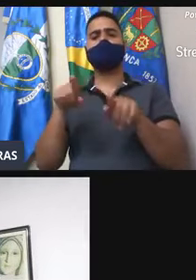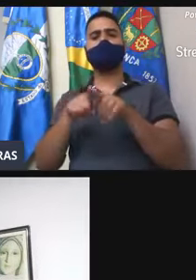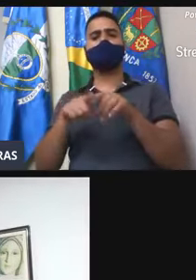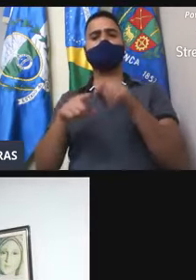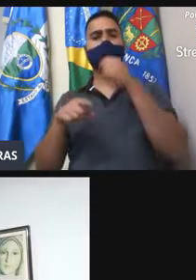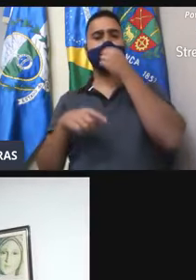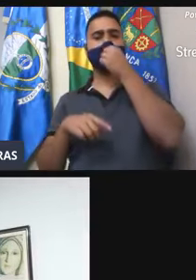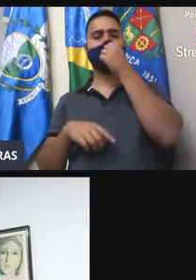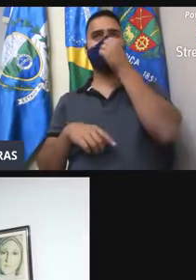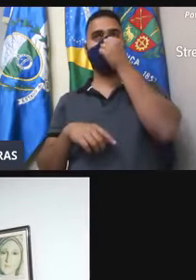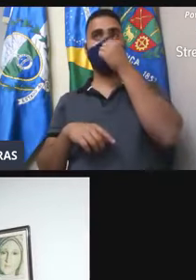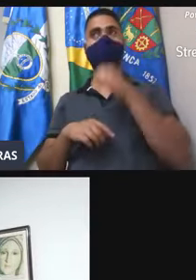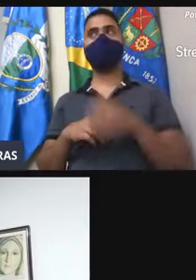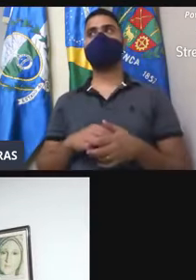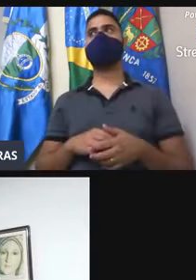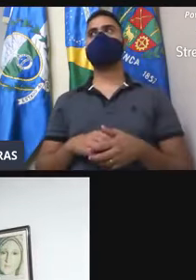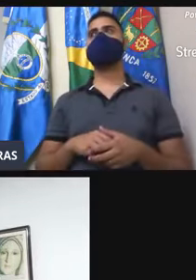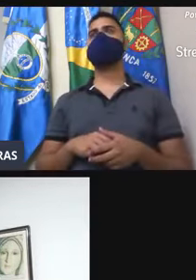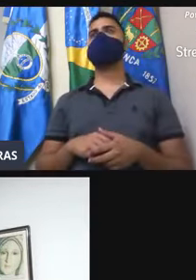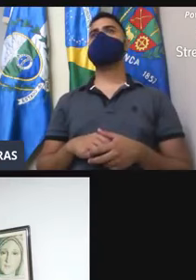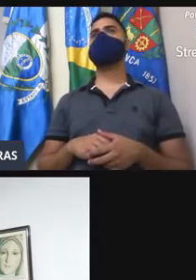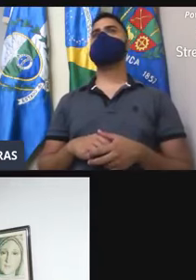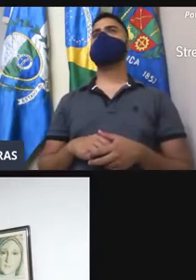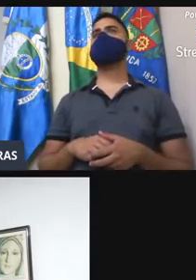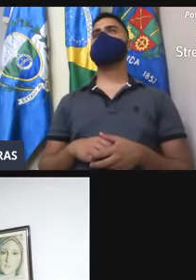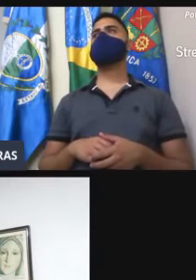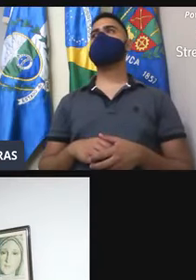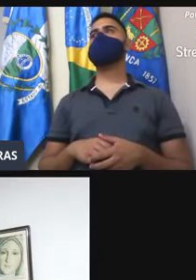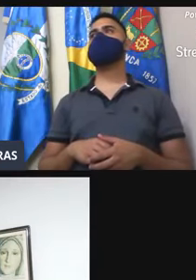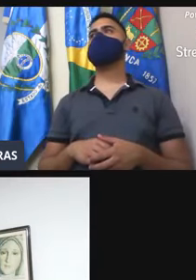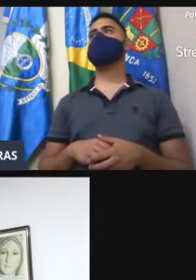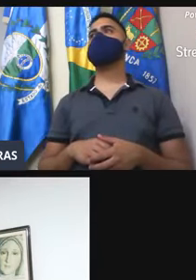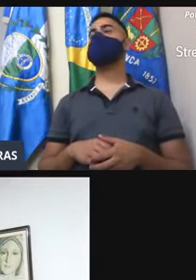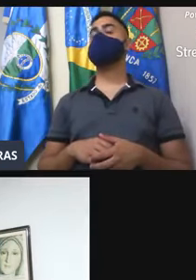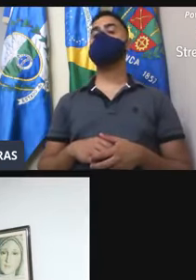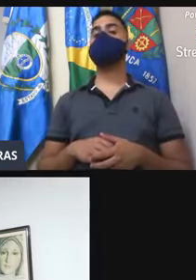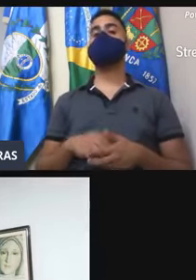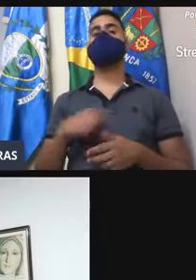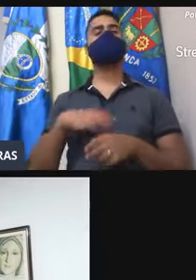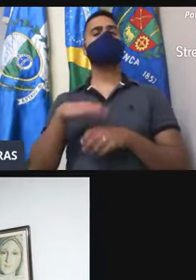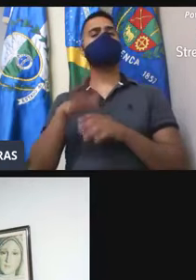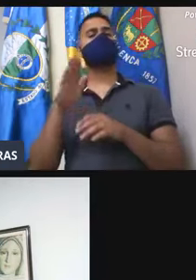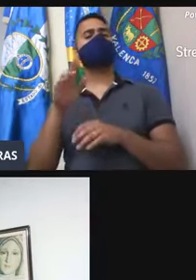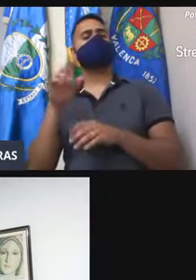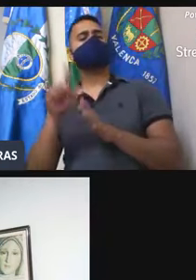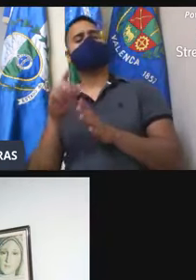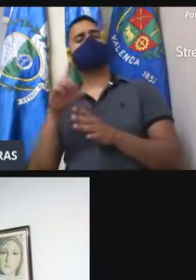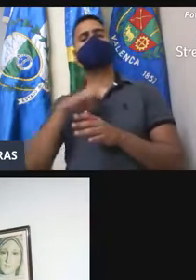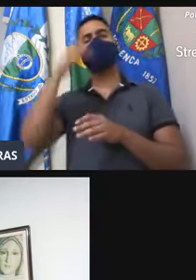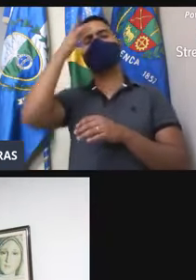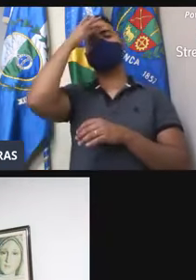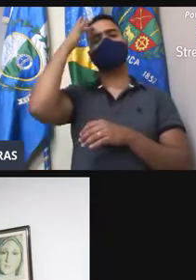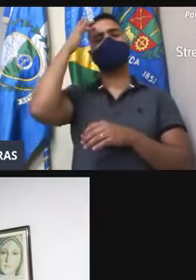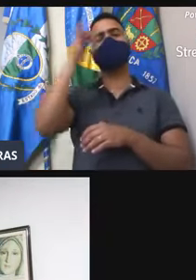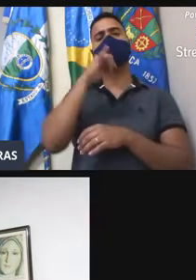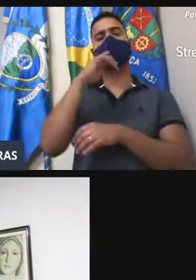gente sempre tem que partir de um parâmetro do mais ou para o menos. Então, pessoas